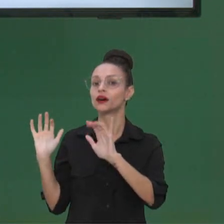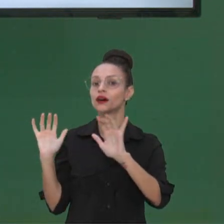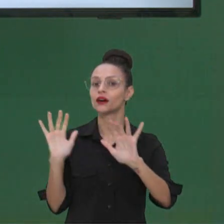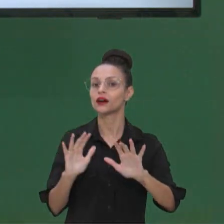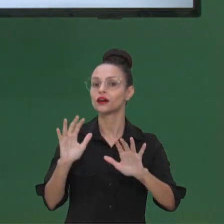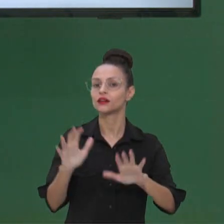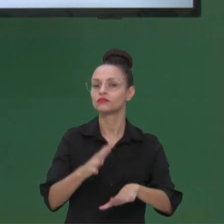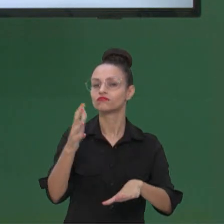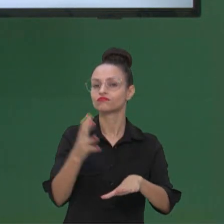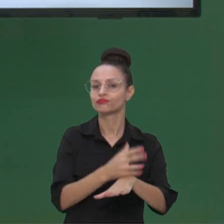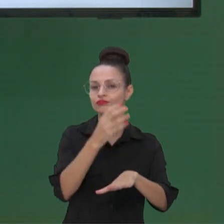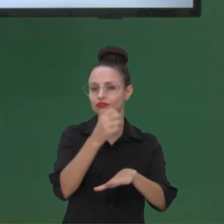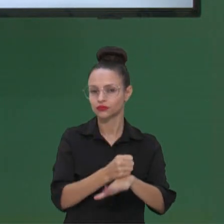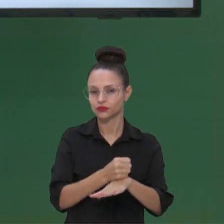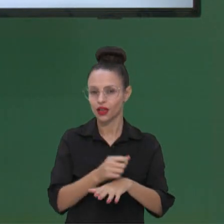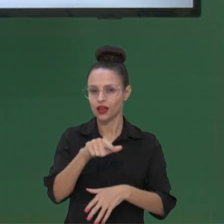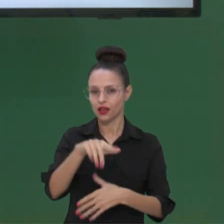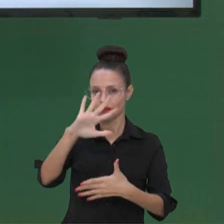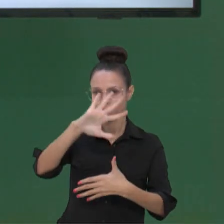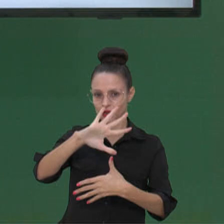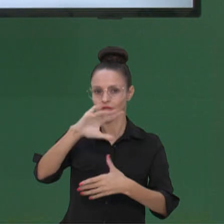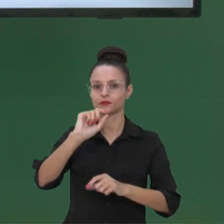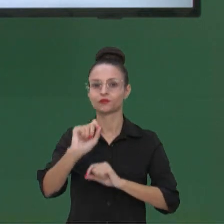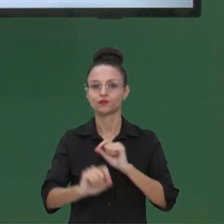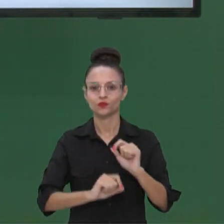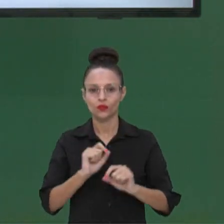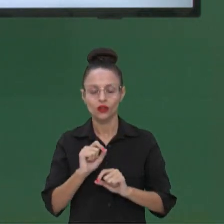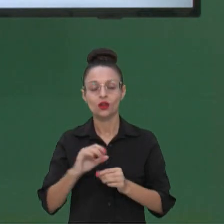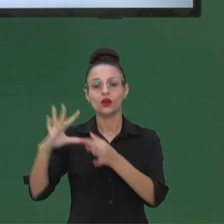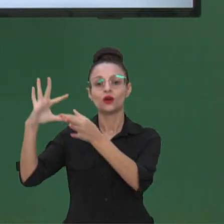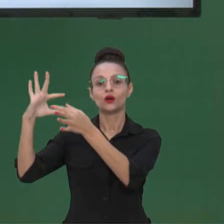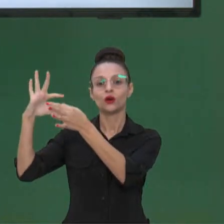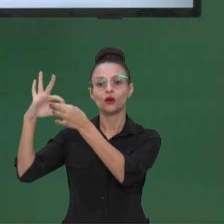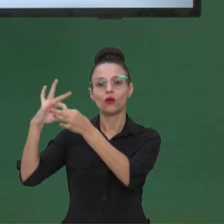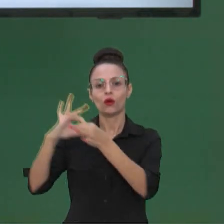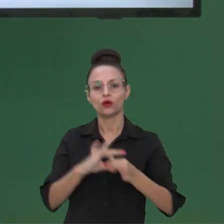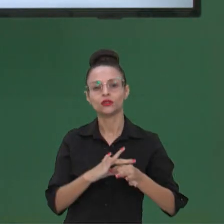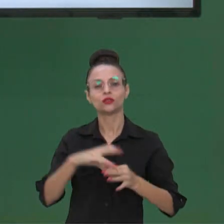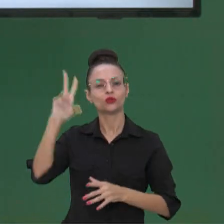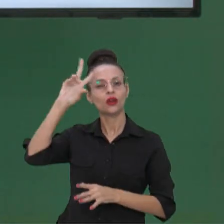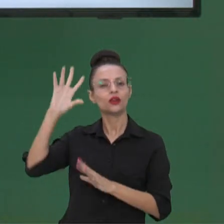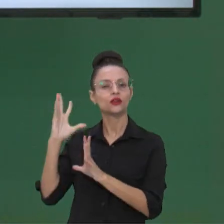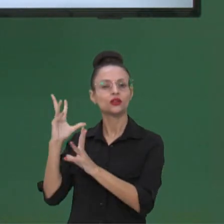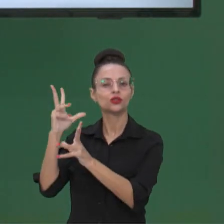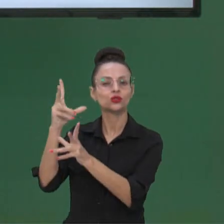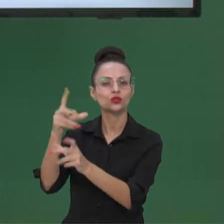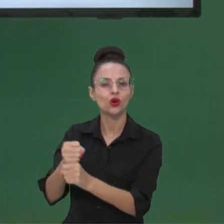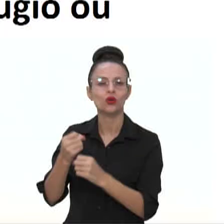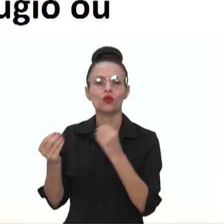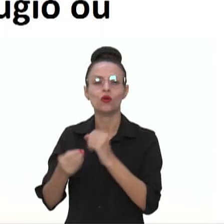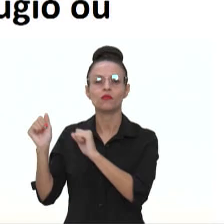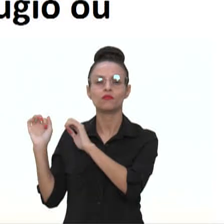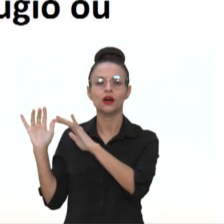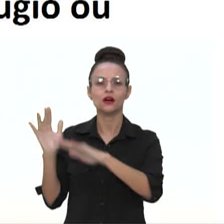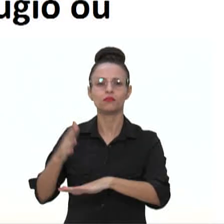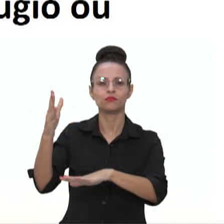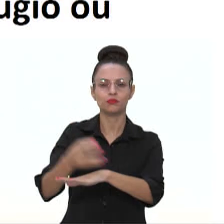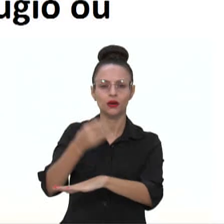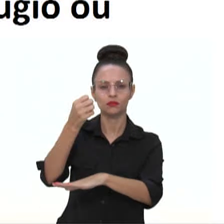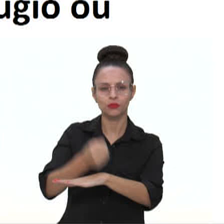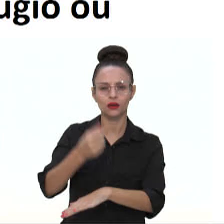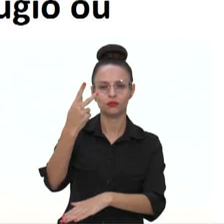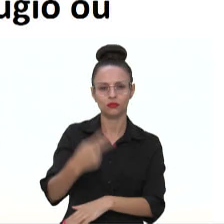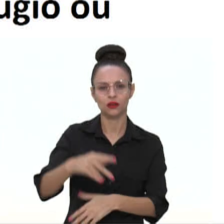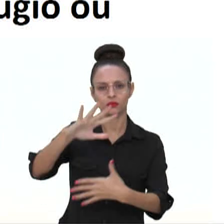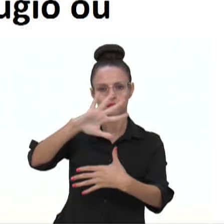América. Visto isso, contexto histórico da chegada dos colonos ingleses à América.